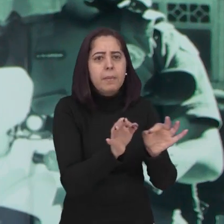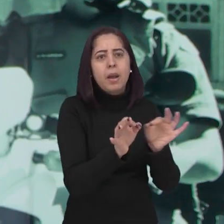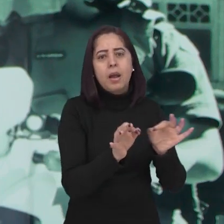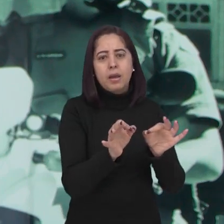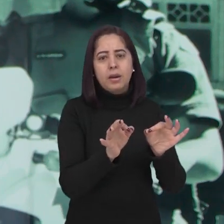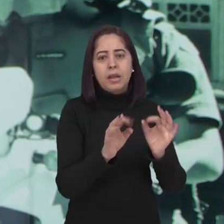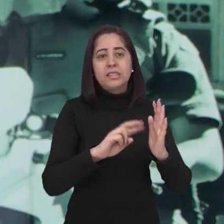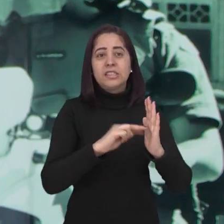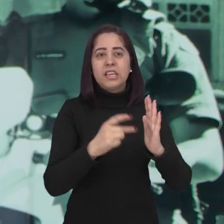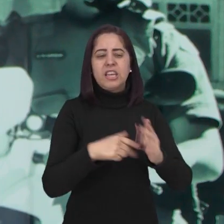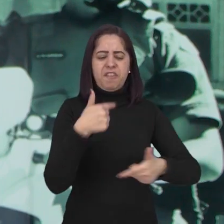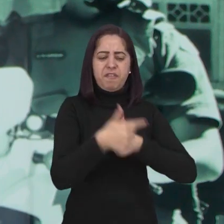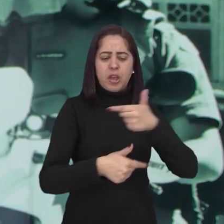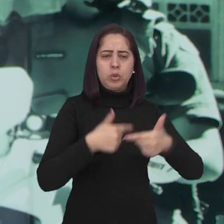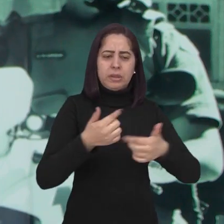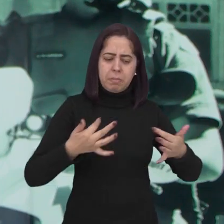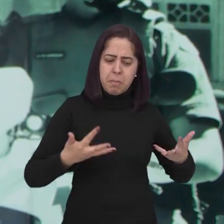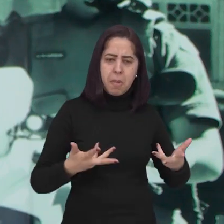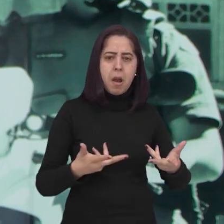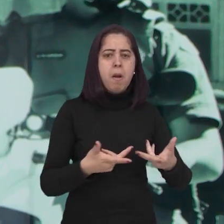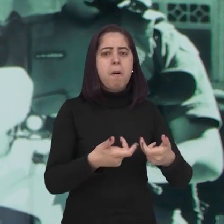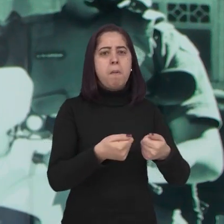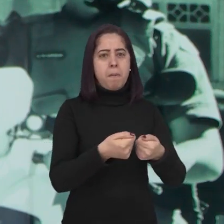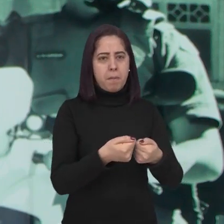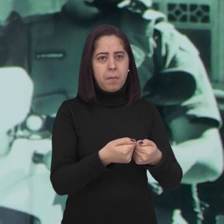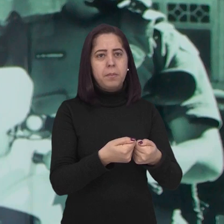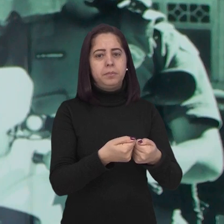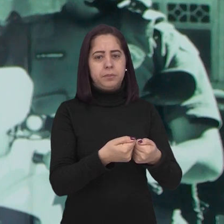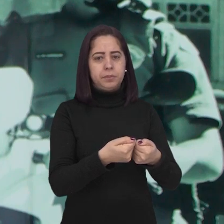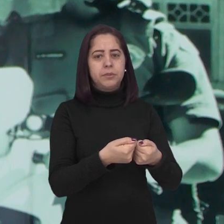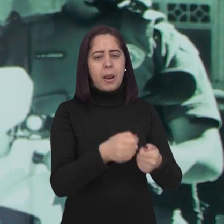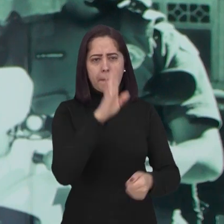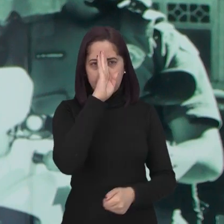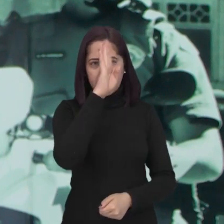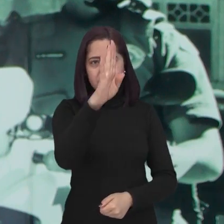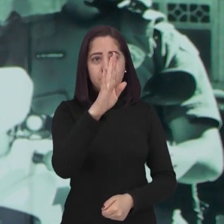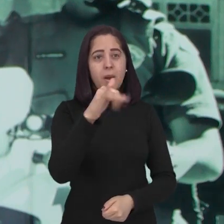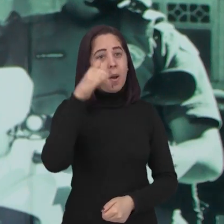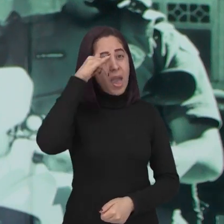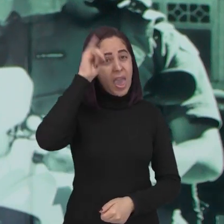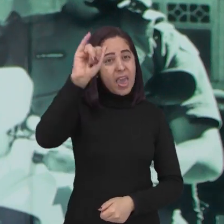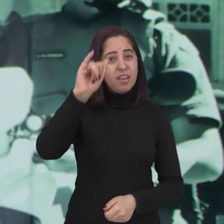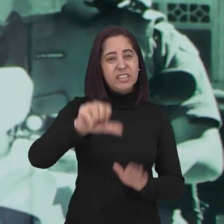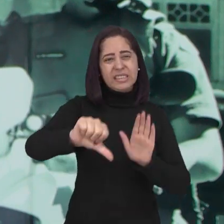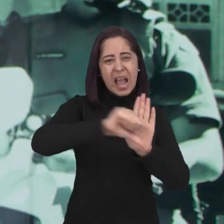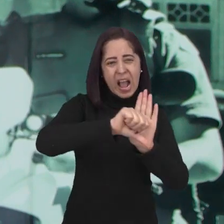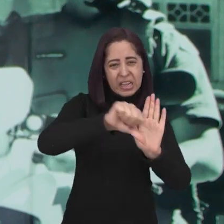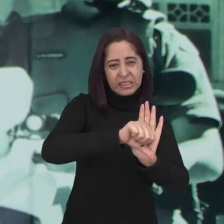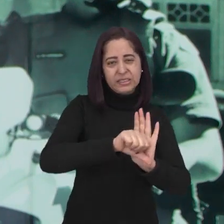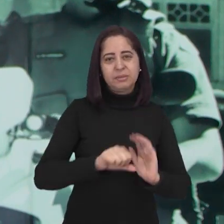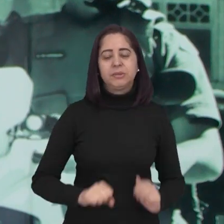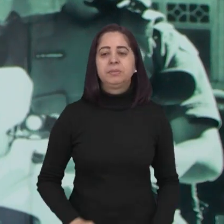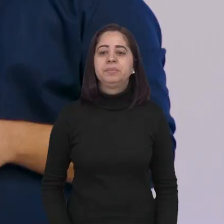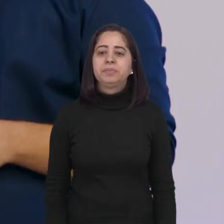uma boa qualidade de serviço à população e principalmente o combate ao crime, ao marginal, ao criminoso.